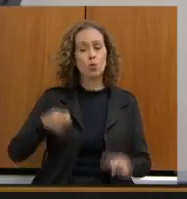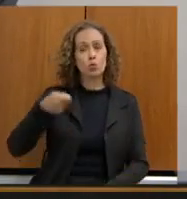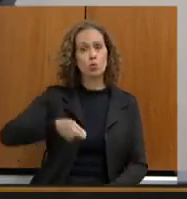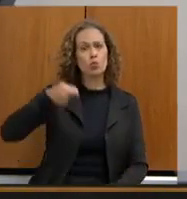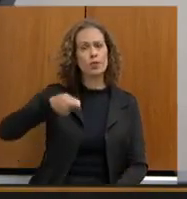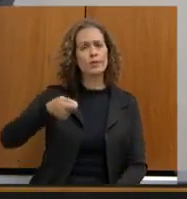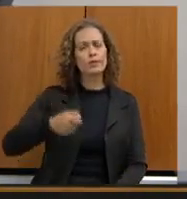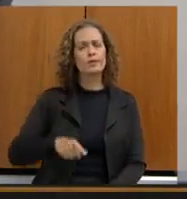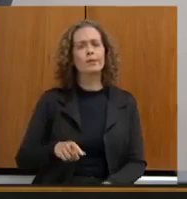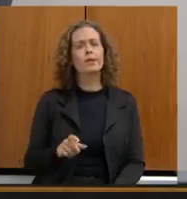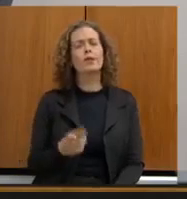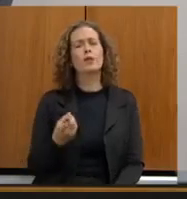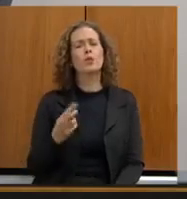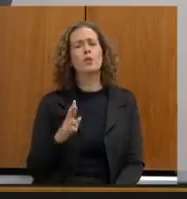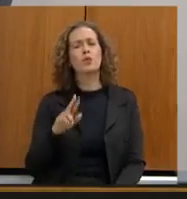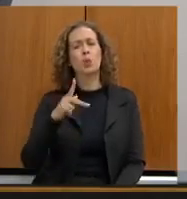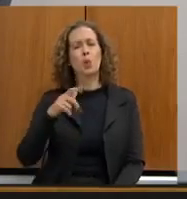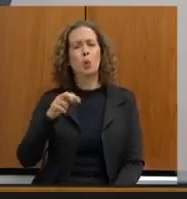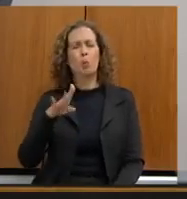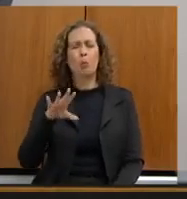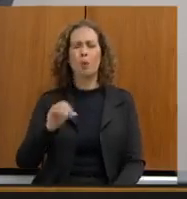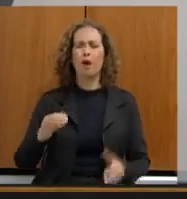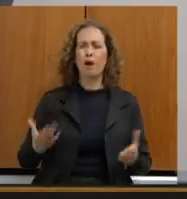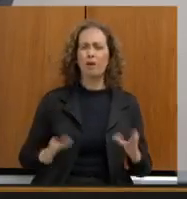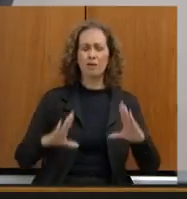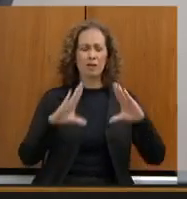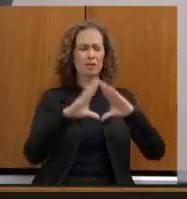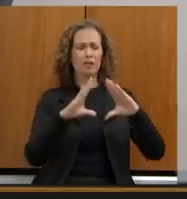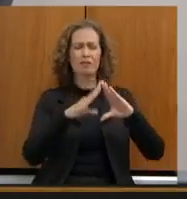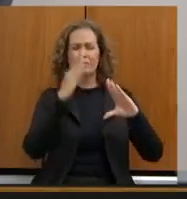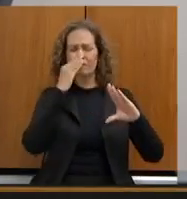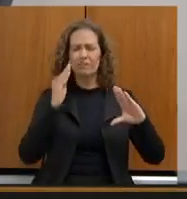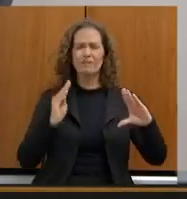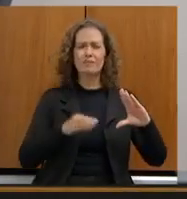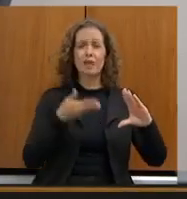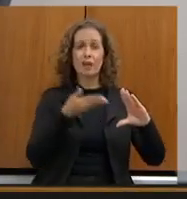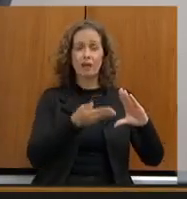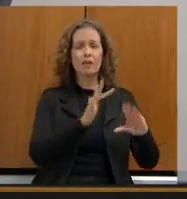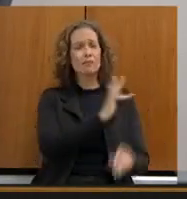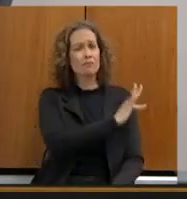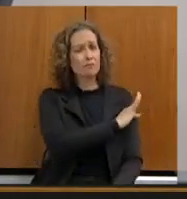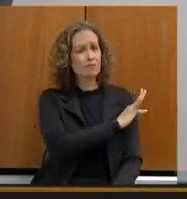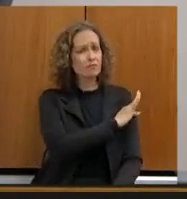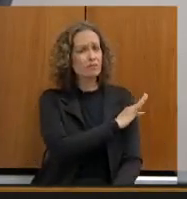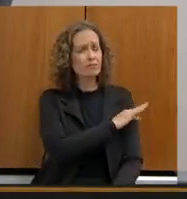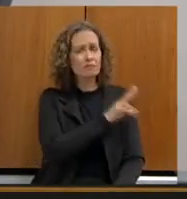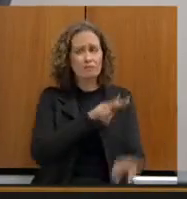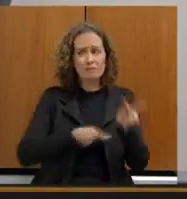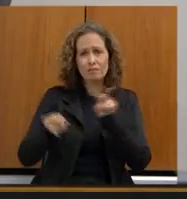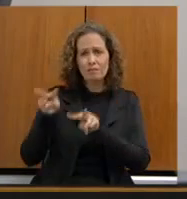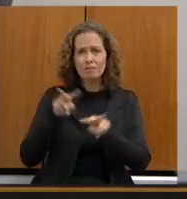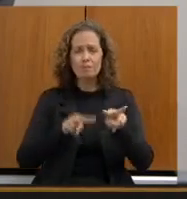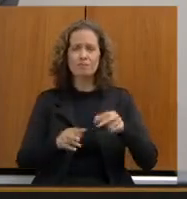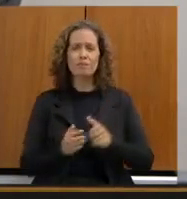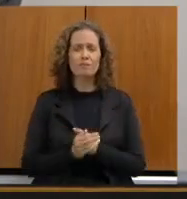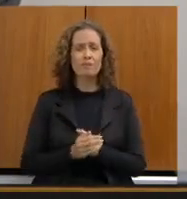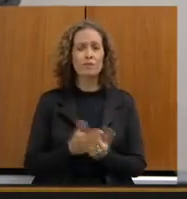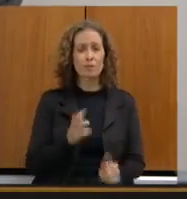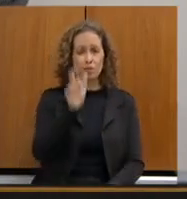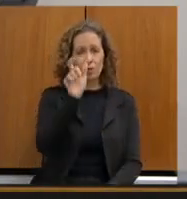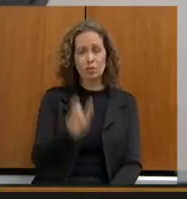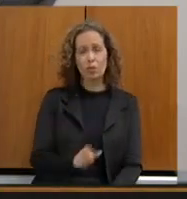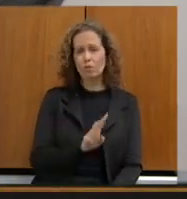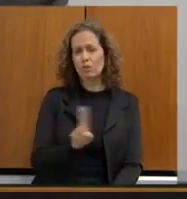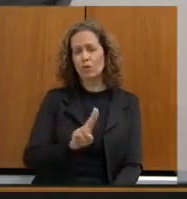Paulo e desde mereceram a presença da Assembleia que estava ali fiscalizando o cumprimento de pena o cidadão conhecer com Valdecir